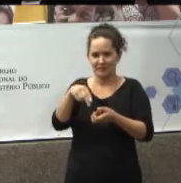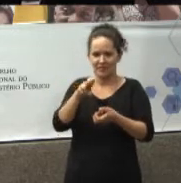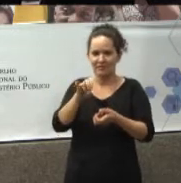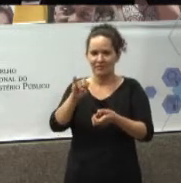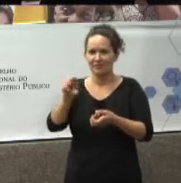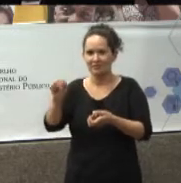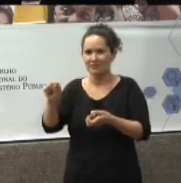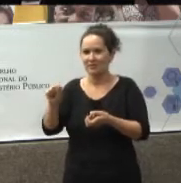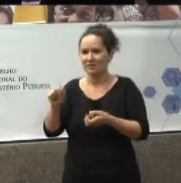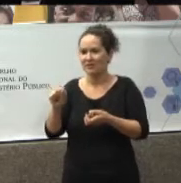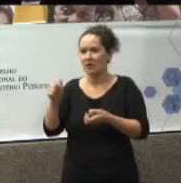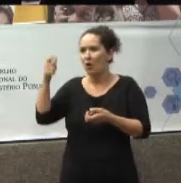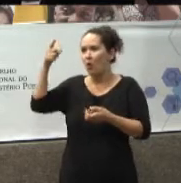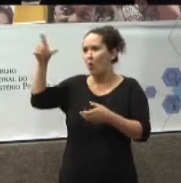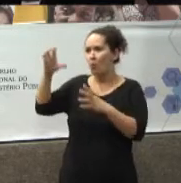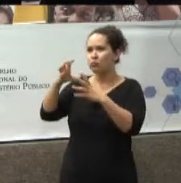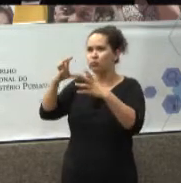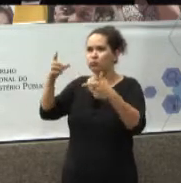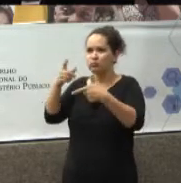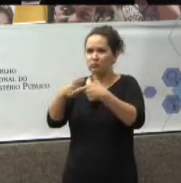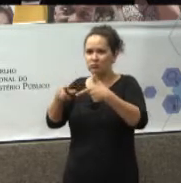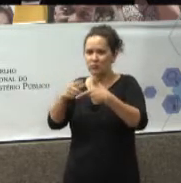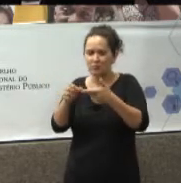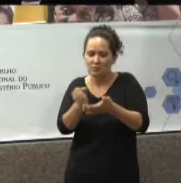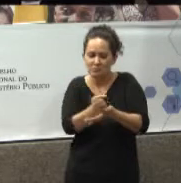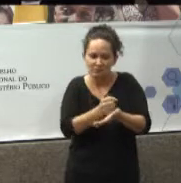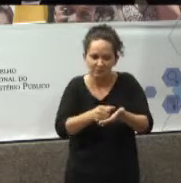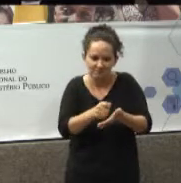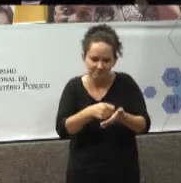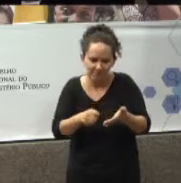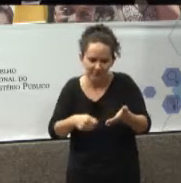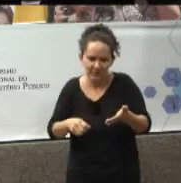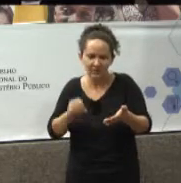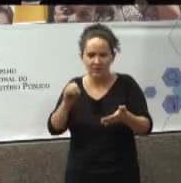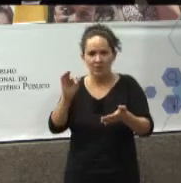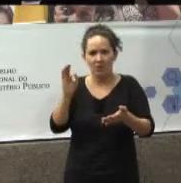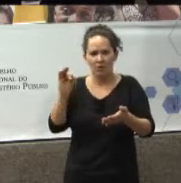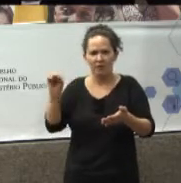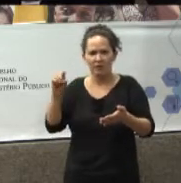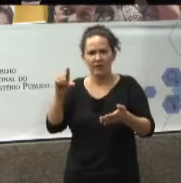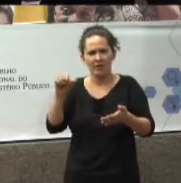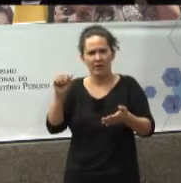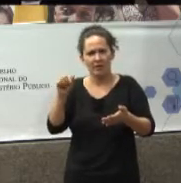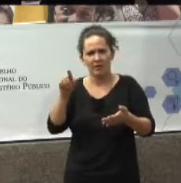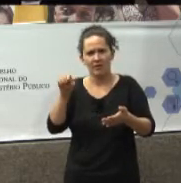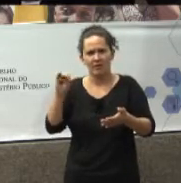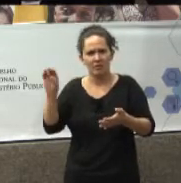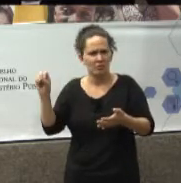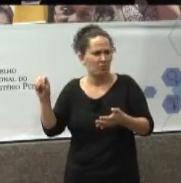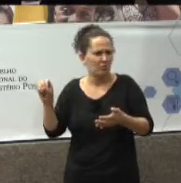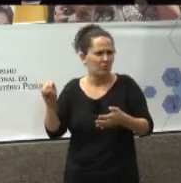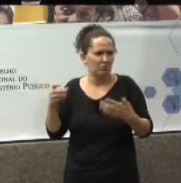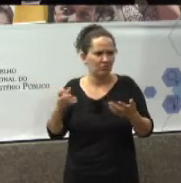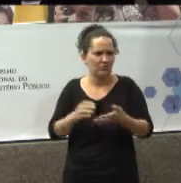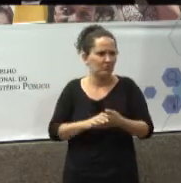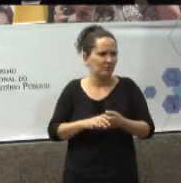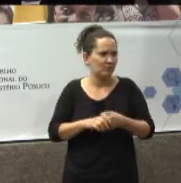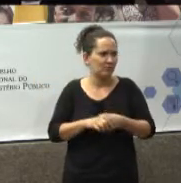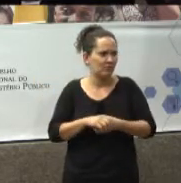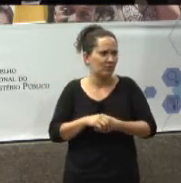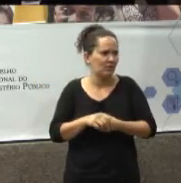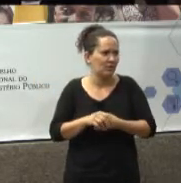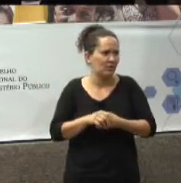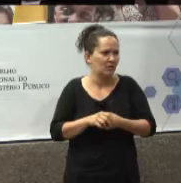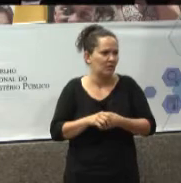outro grande problema é a prescrição off label eu sei que os senhores sabem mas apenas para ser candidato eu vou